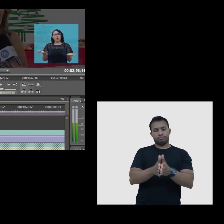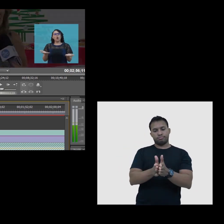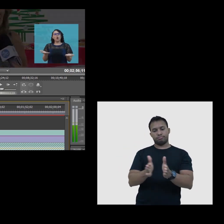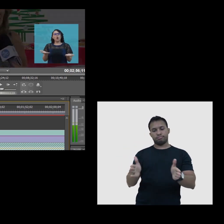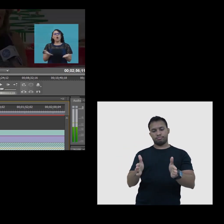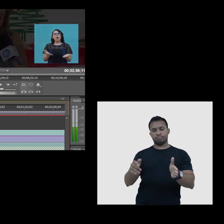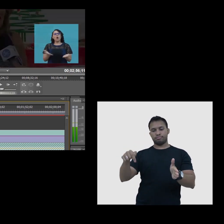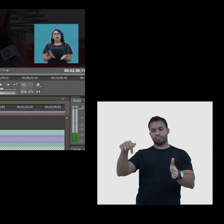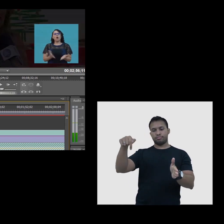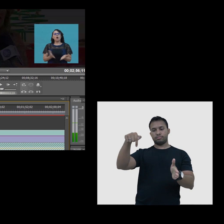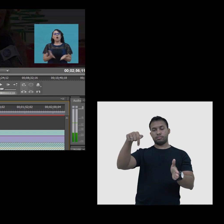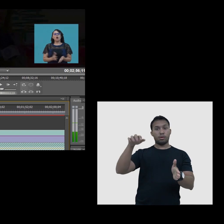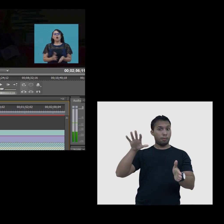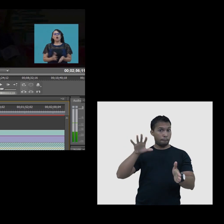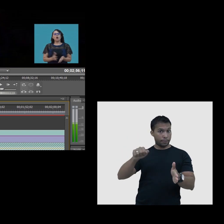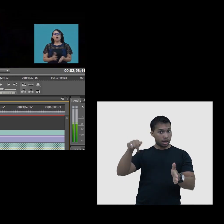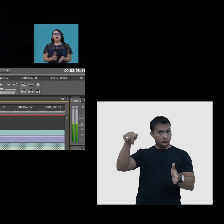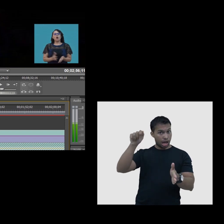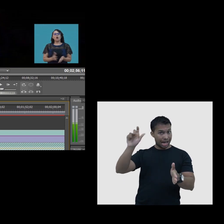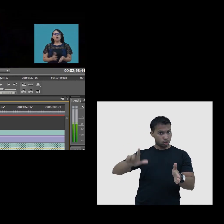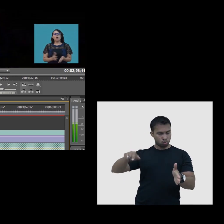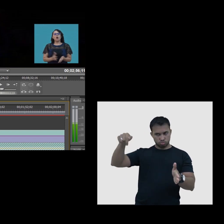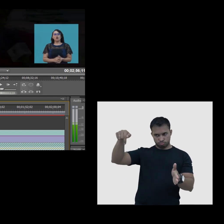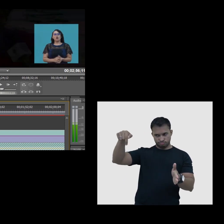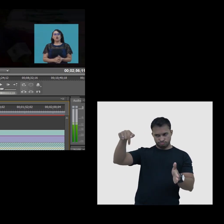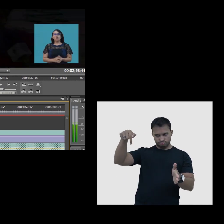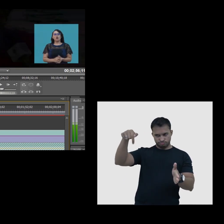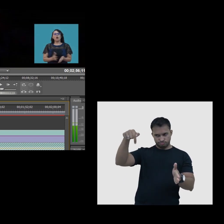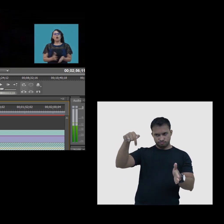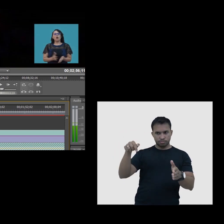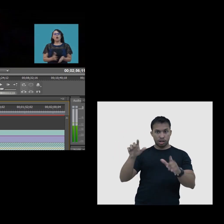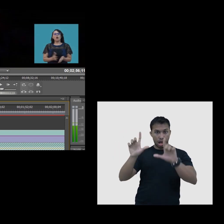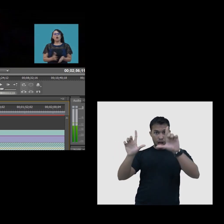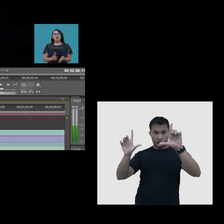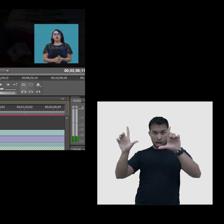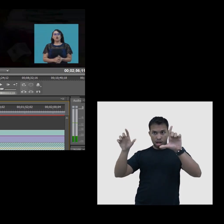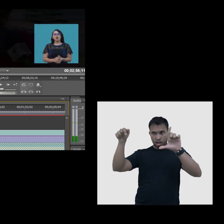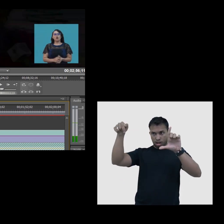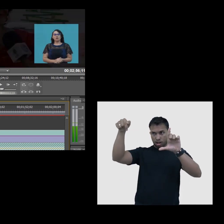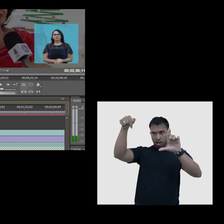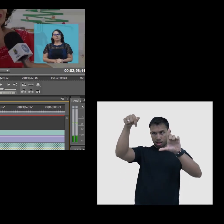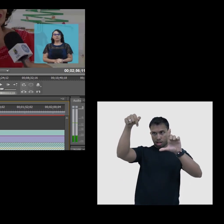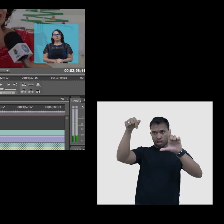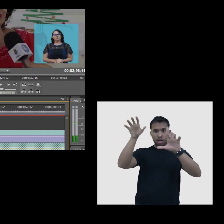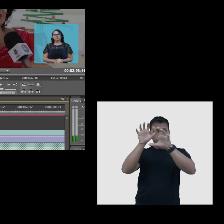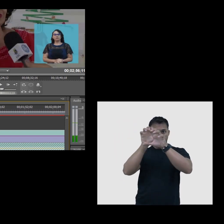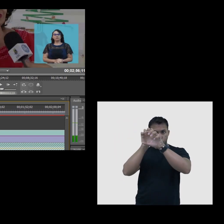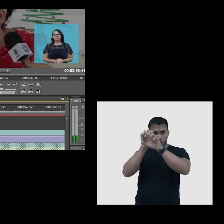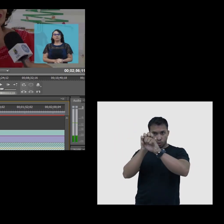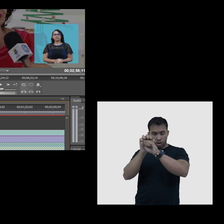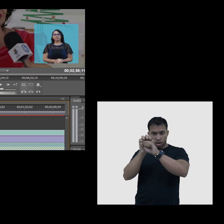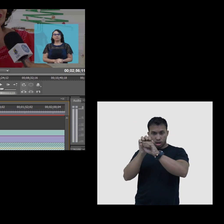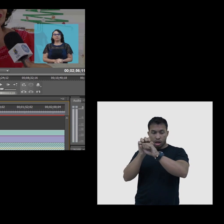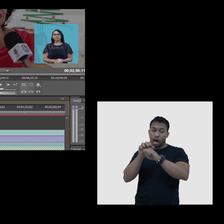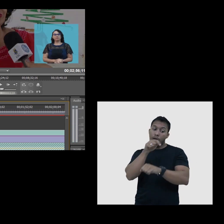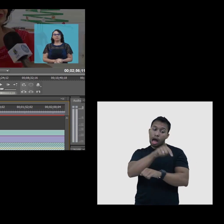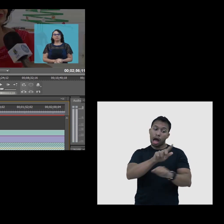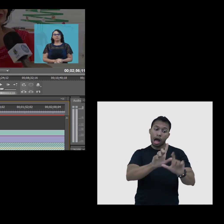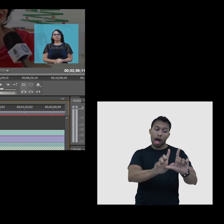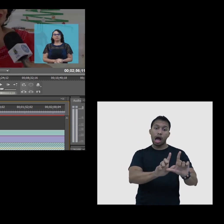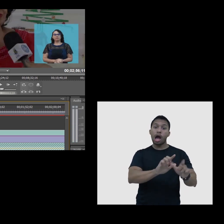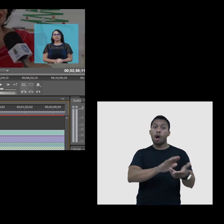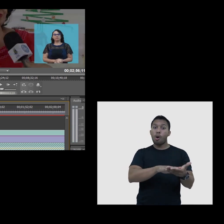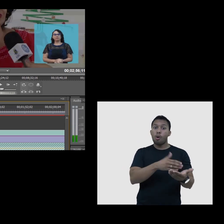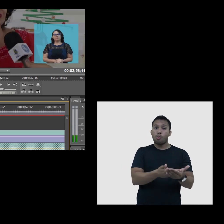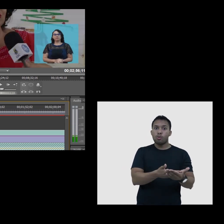de interpretação. Bom, então eu vou posicionar aqui a agulha no momento onde o intérprete pausa aqui